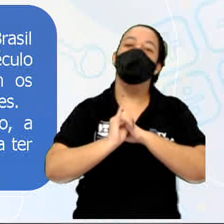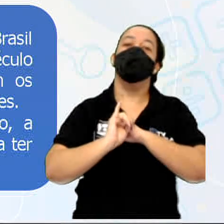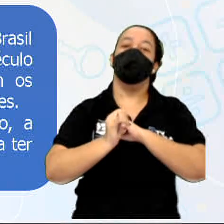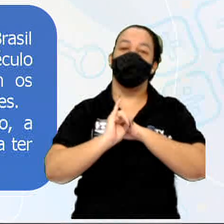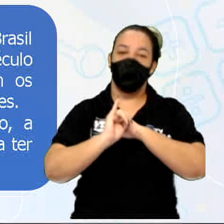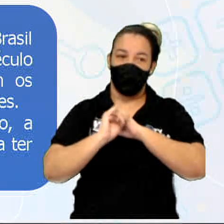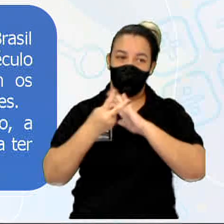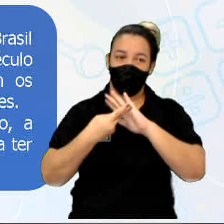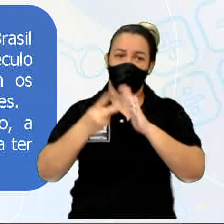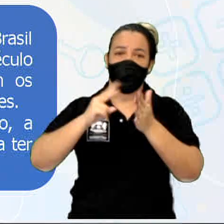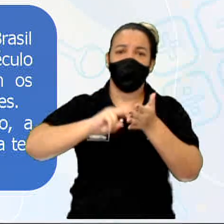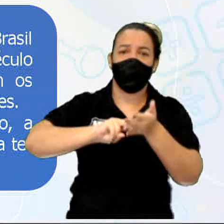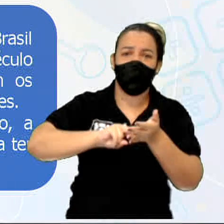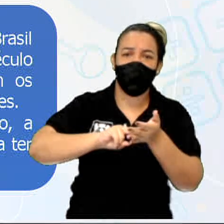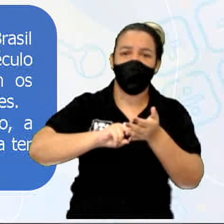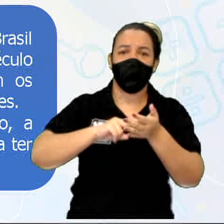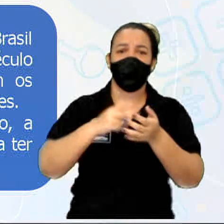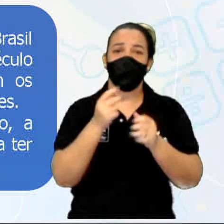H, não é?